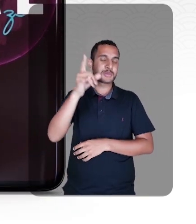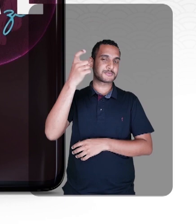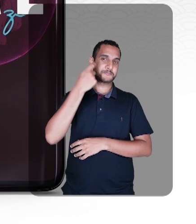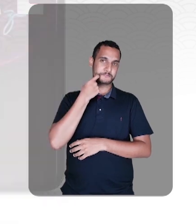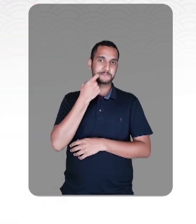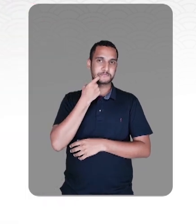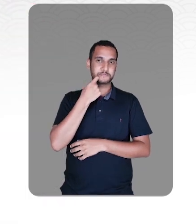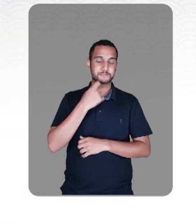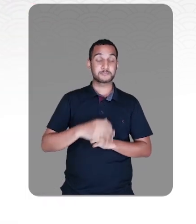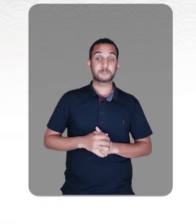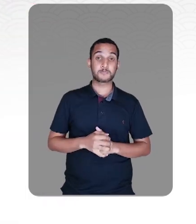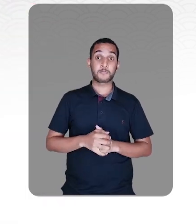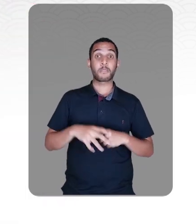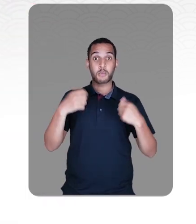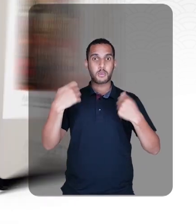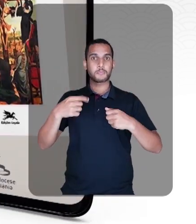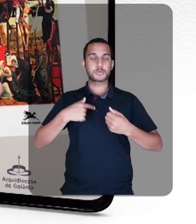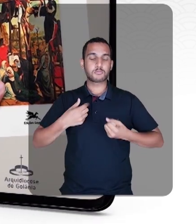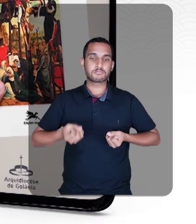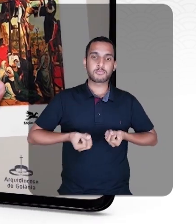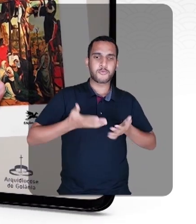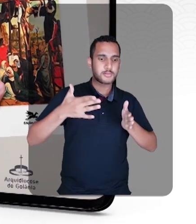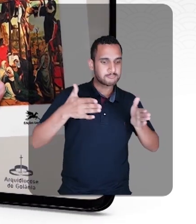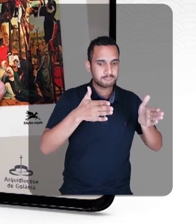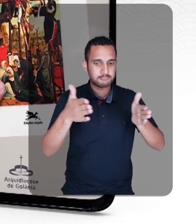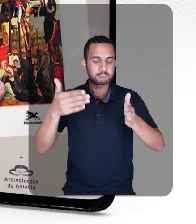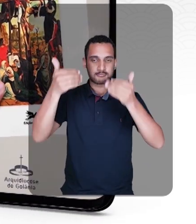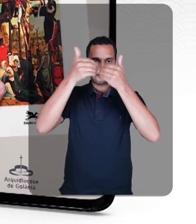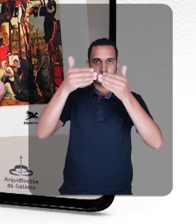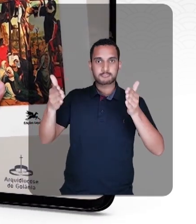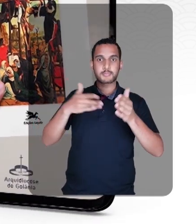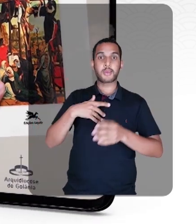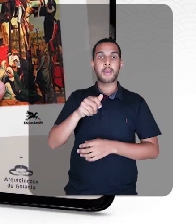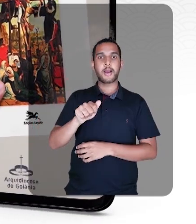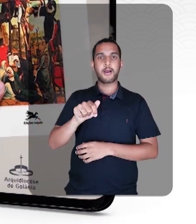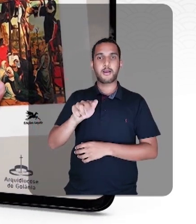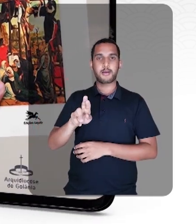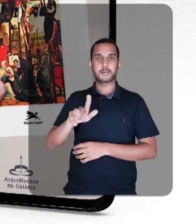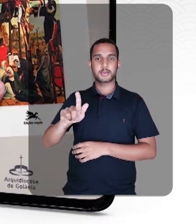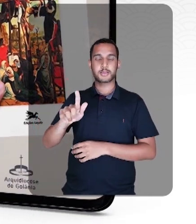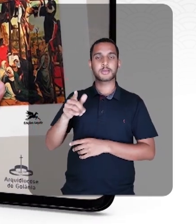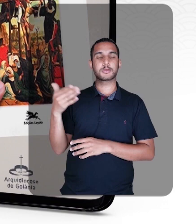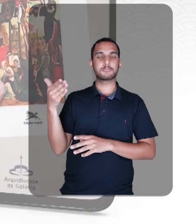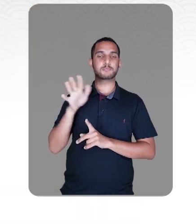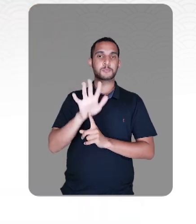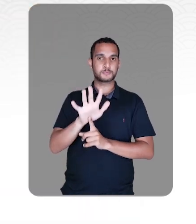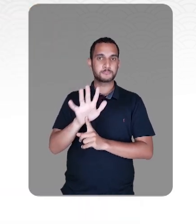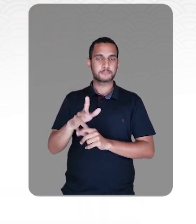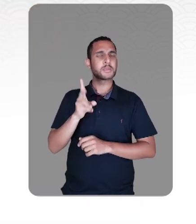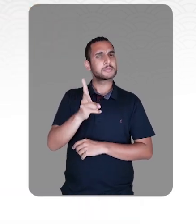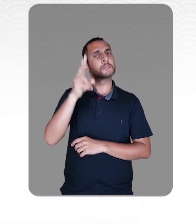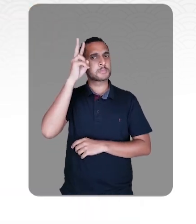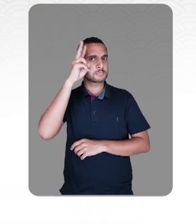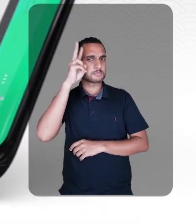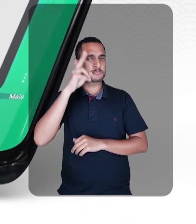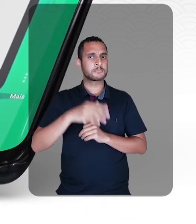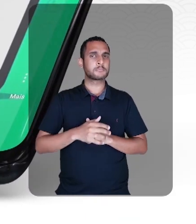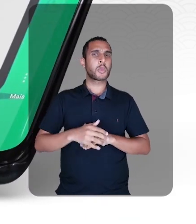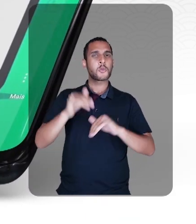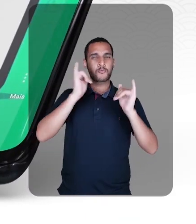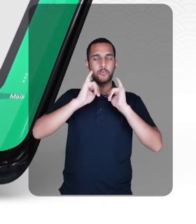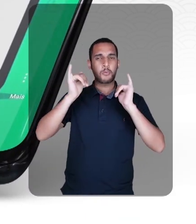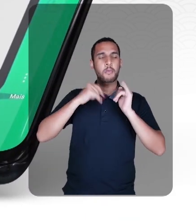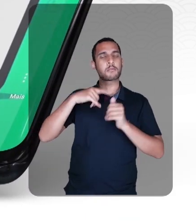sexta. É preciso oferecer caminhos. Arque indica toda segunda. Informar